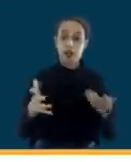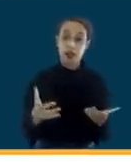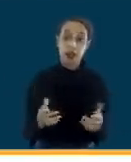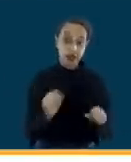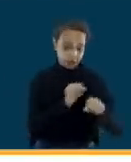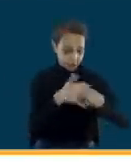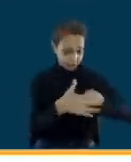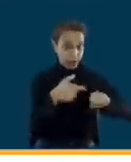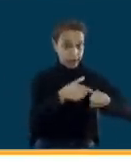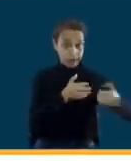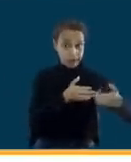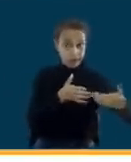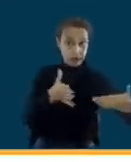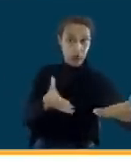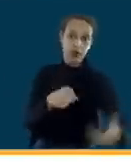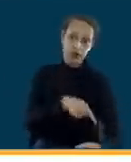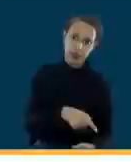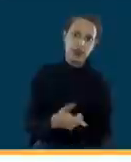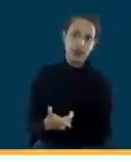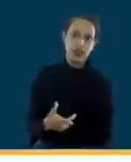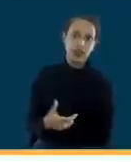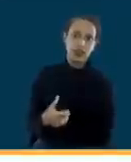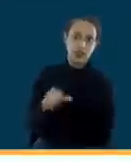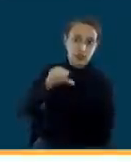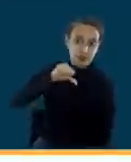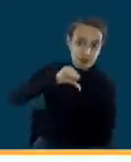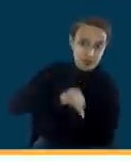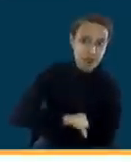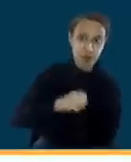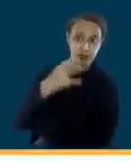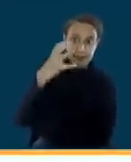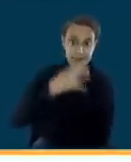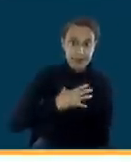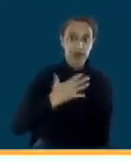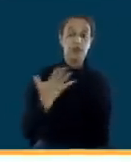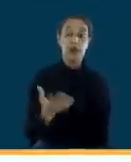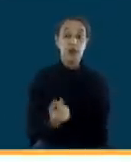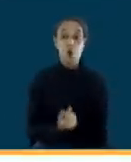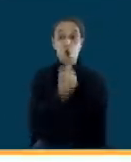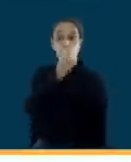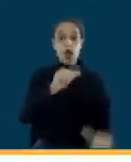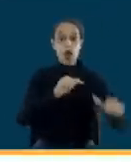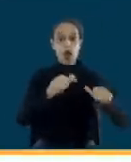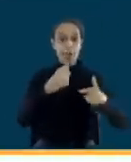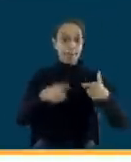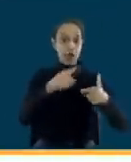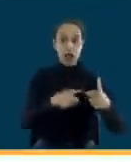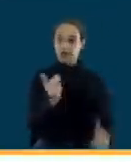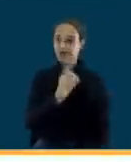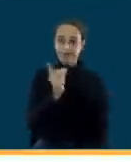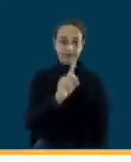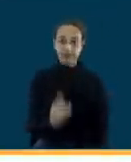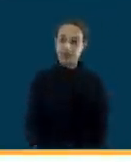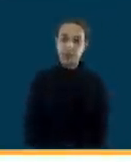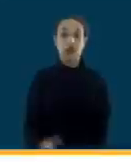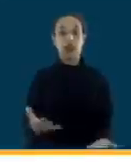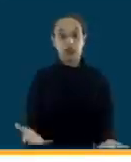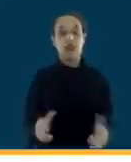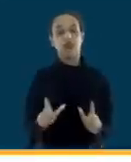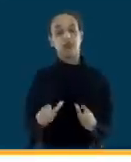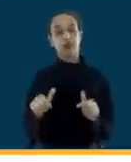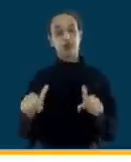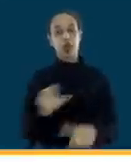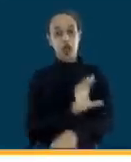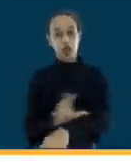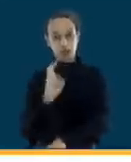muito grave, muito sério, mas que não é o único problema que nós temos. E, através da ação cultural, de modo geral, nós